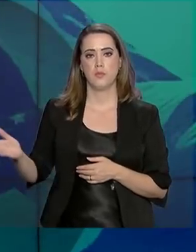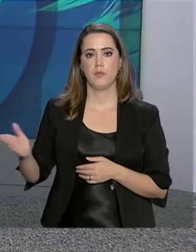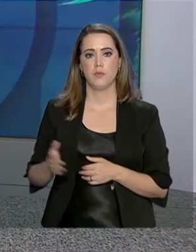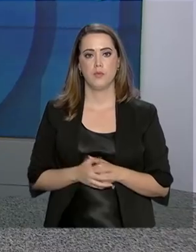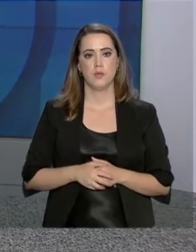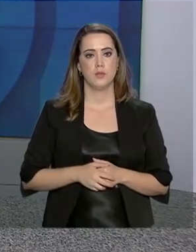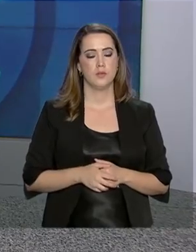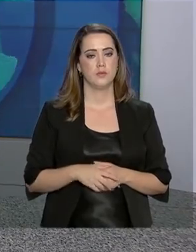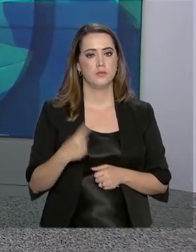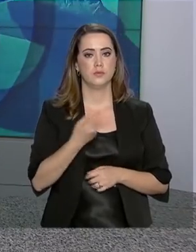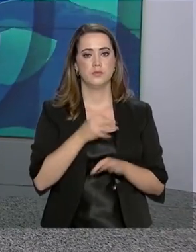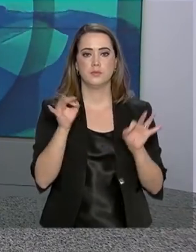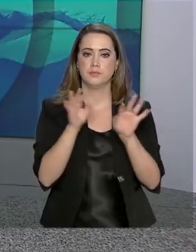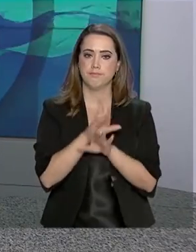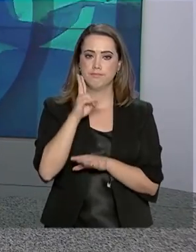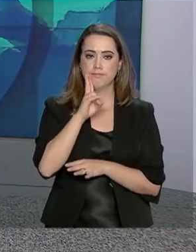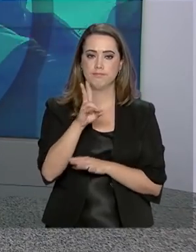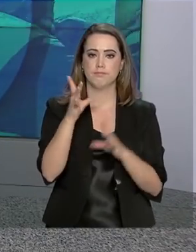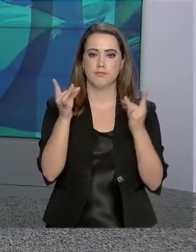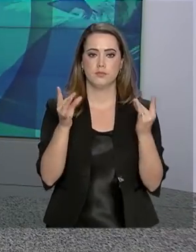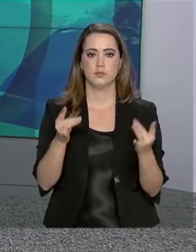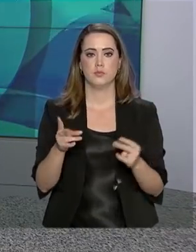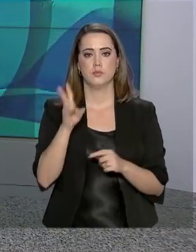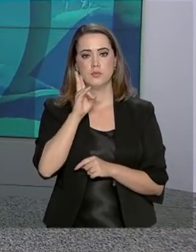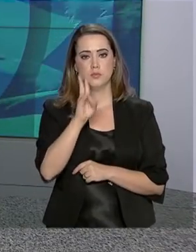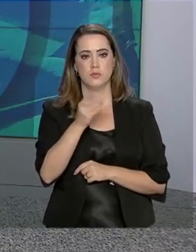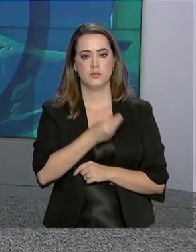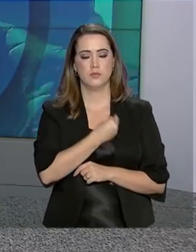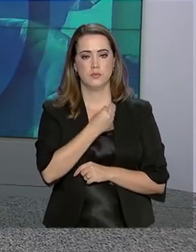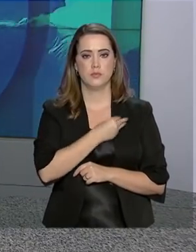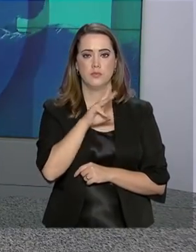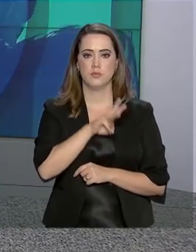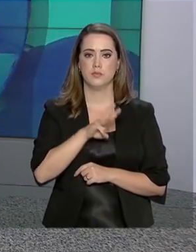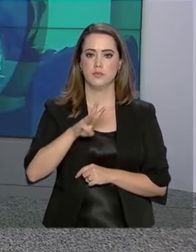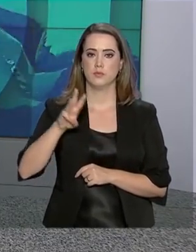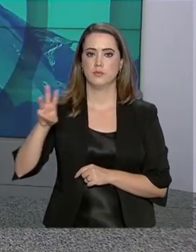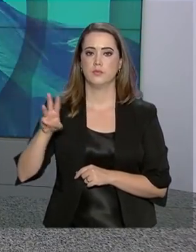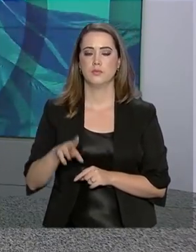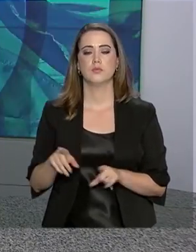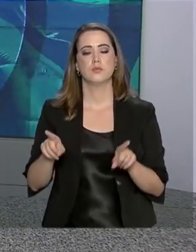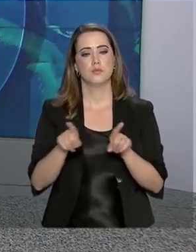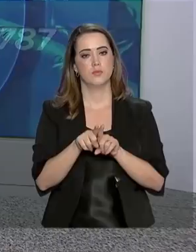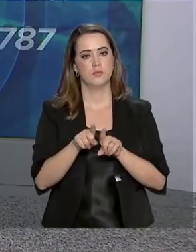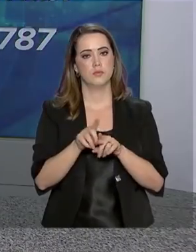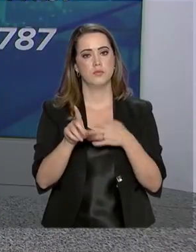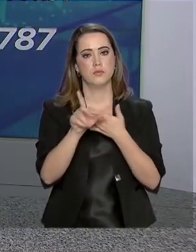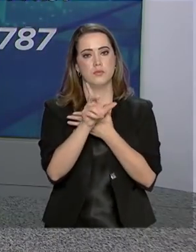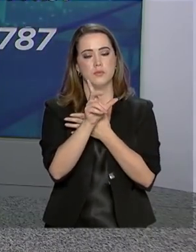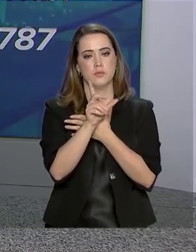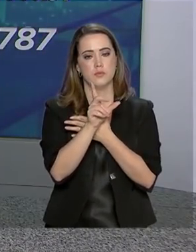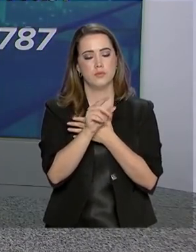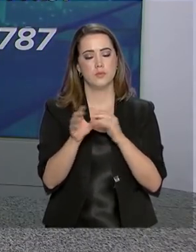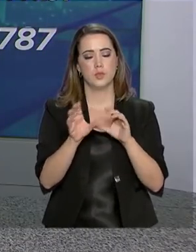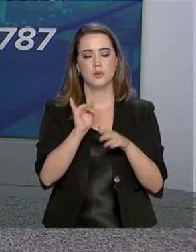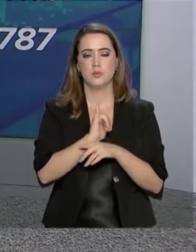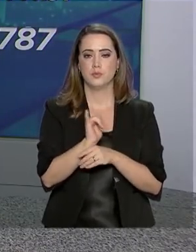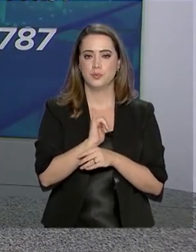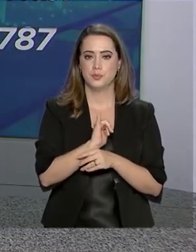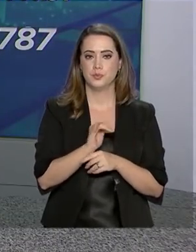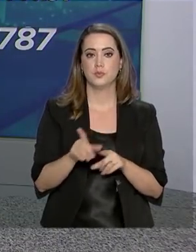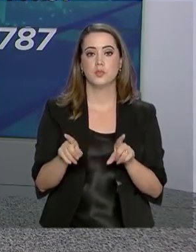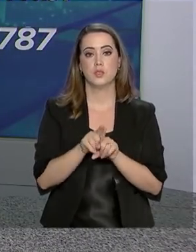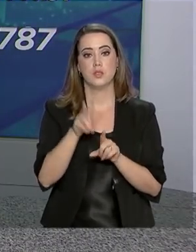consumidor nós ficamos por aqui toda a nossa programação você acompanha ao vivo pelo site da NBR e pelo canal no